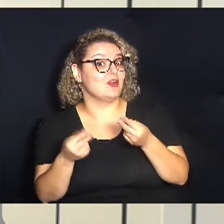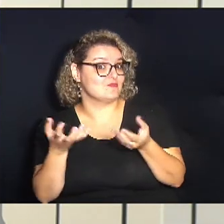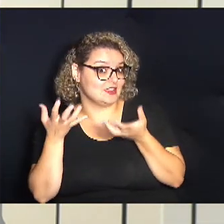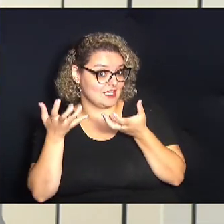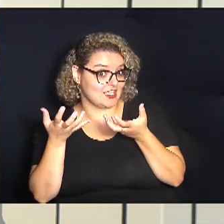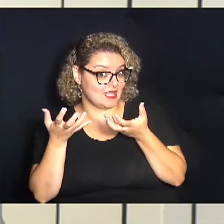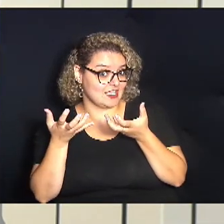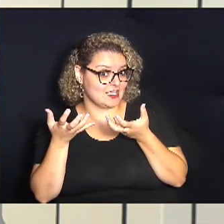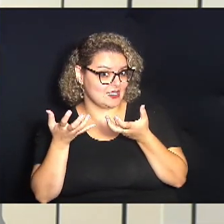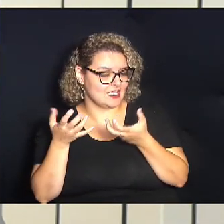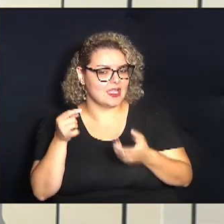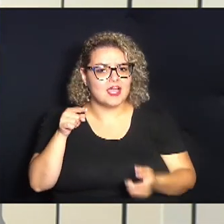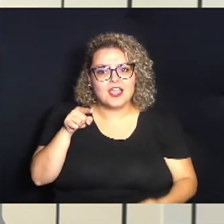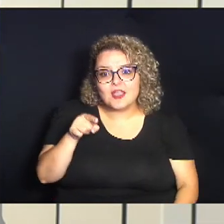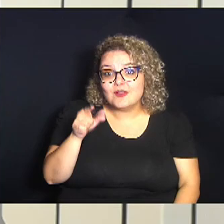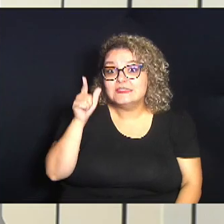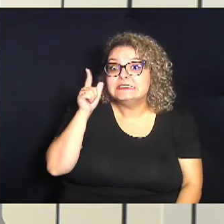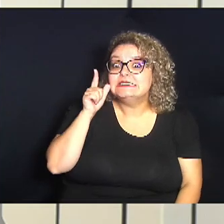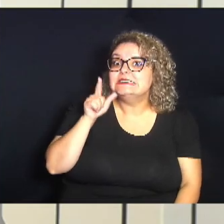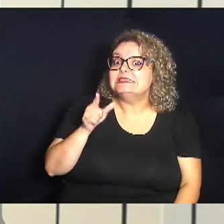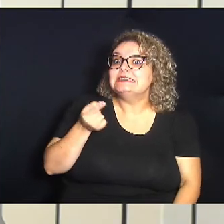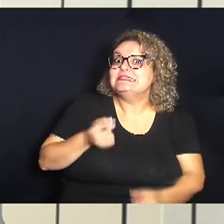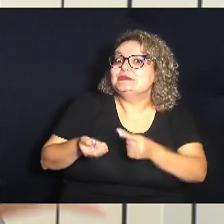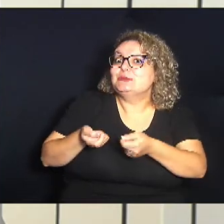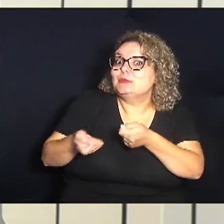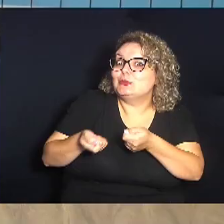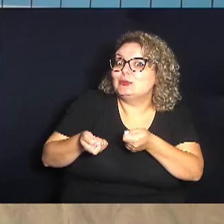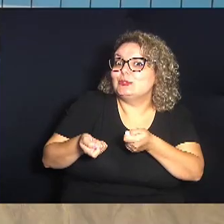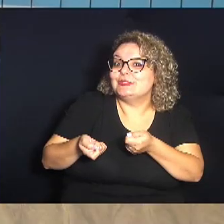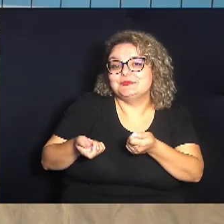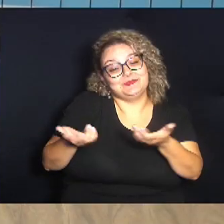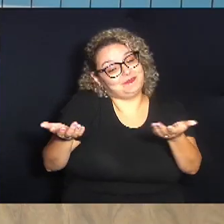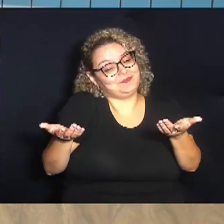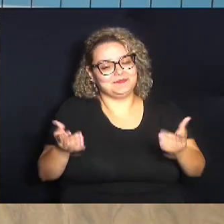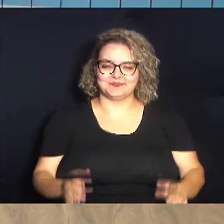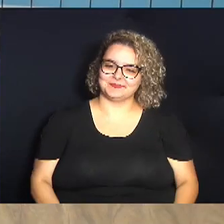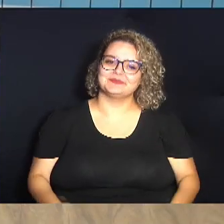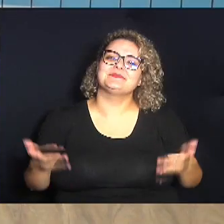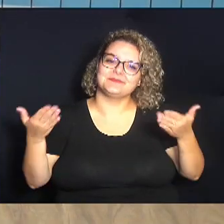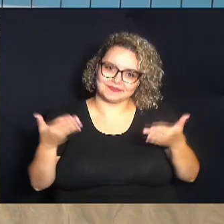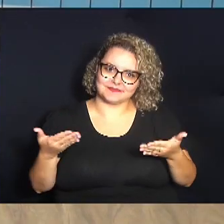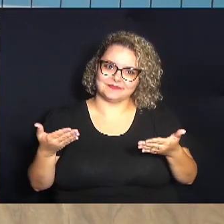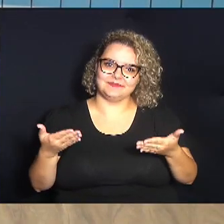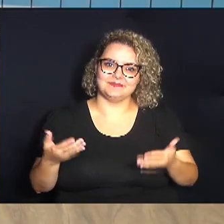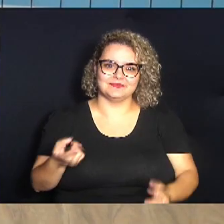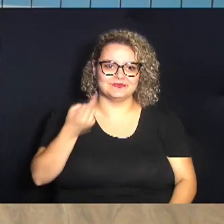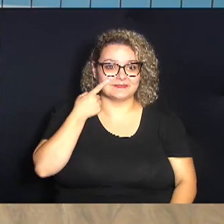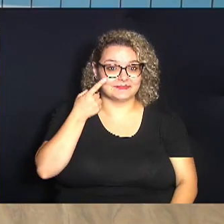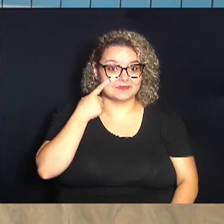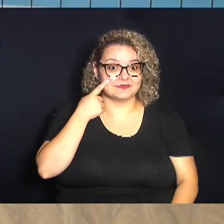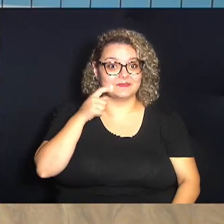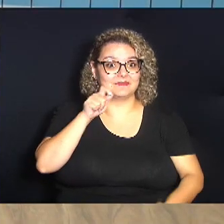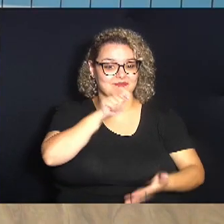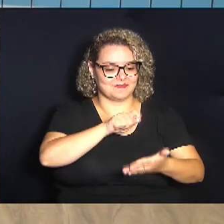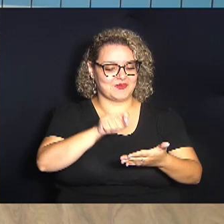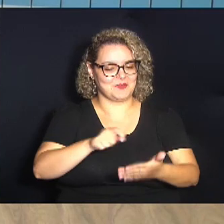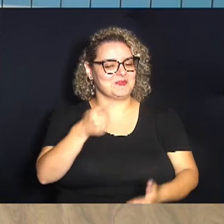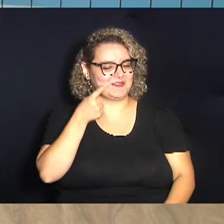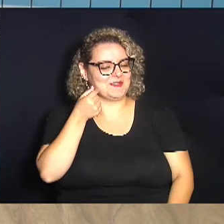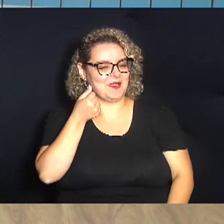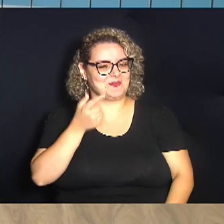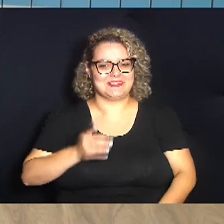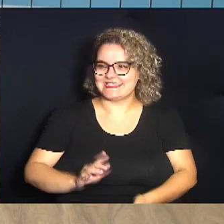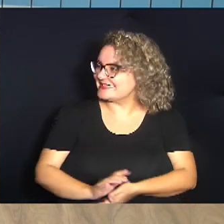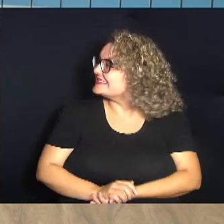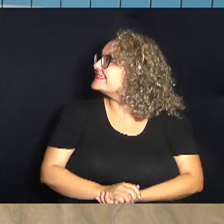querem e você ainda conseguir economizar? Bom, a partir de agora, a gente acompanha o nosso quadro, ó, na ponta do